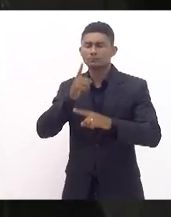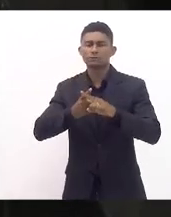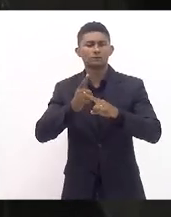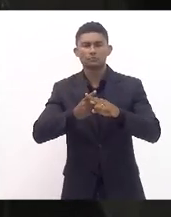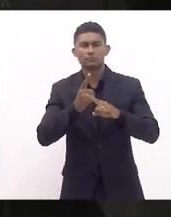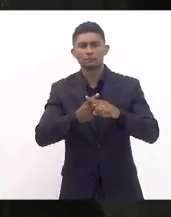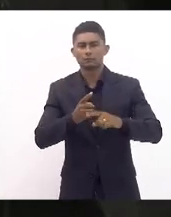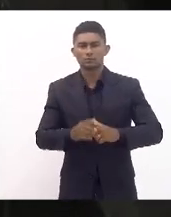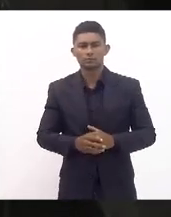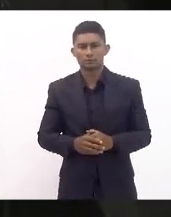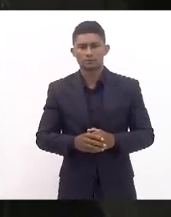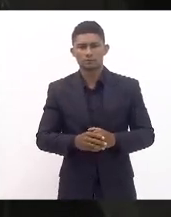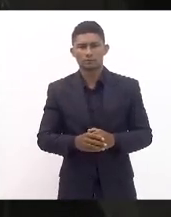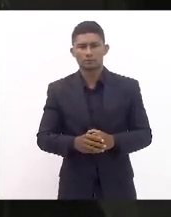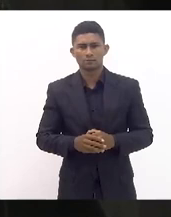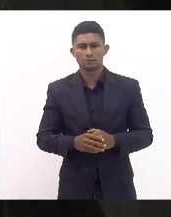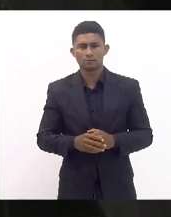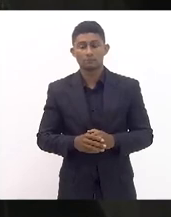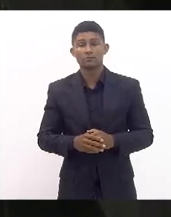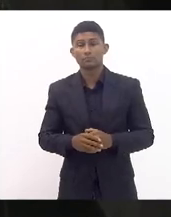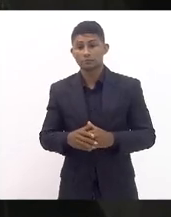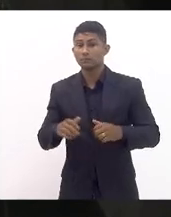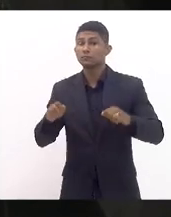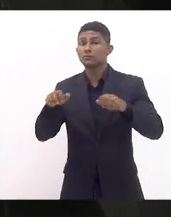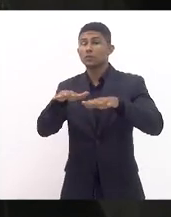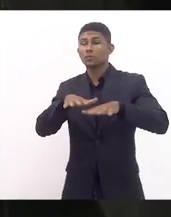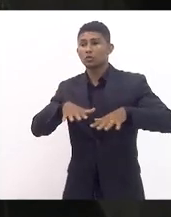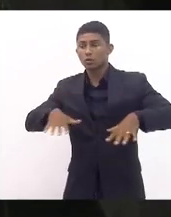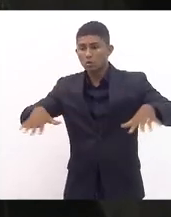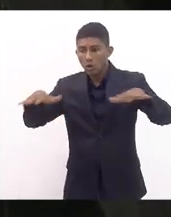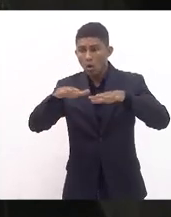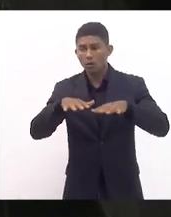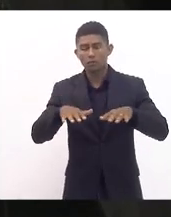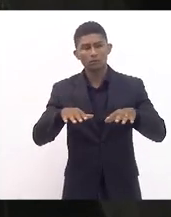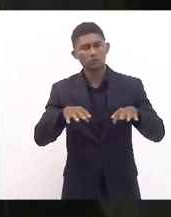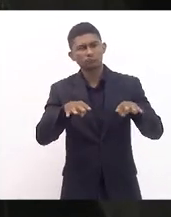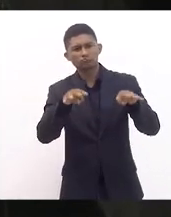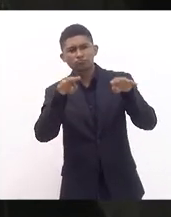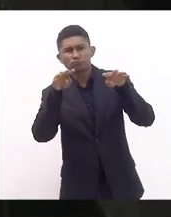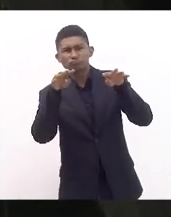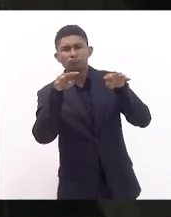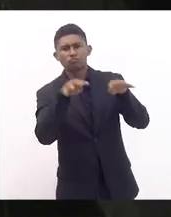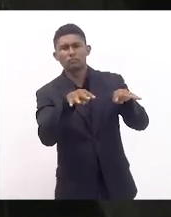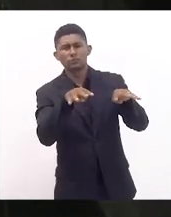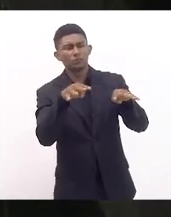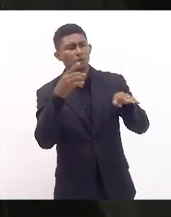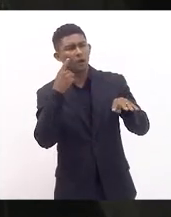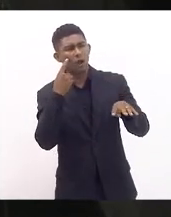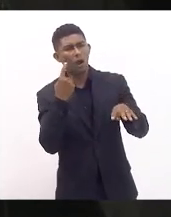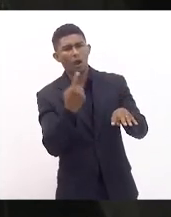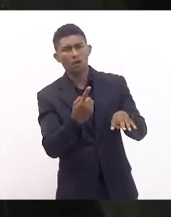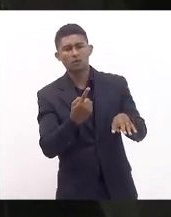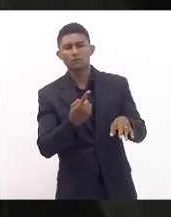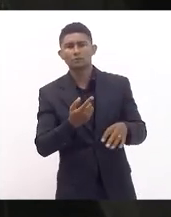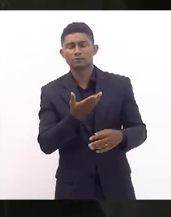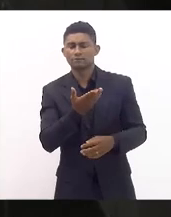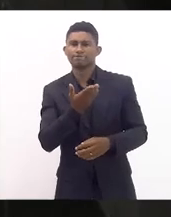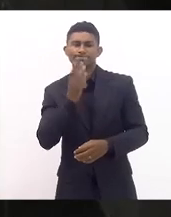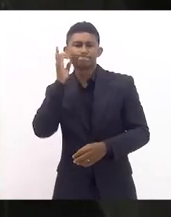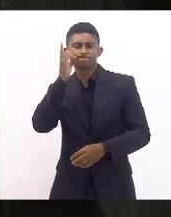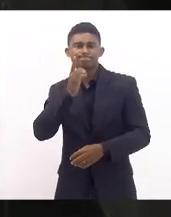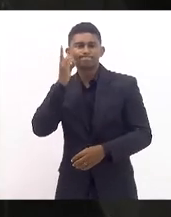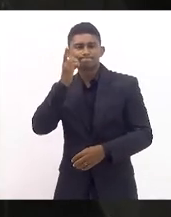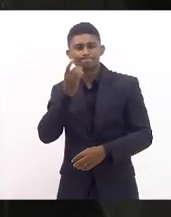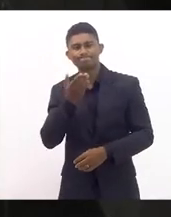principalmente depois de nós todos termos presenciado, não é, um gesto infeliz, não é, de um colega